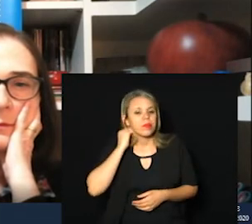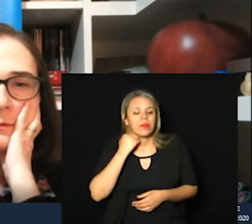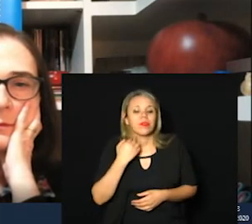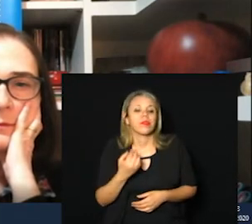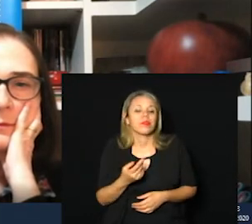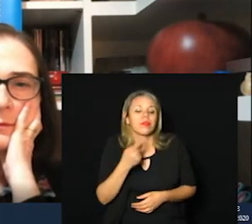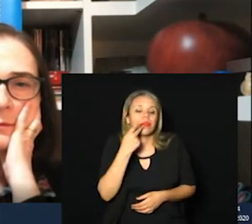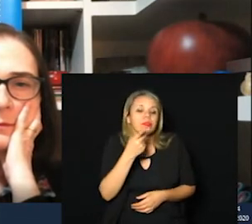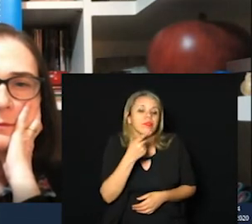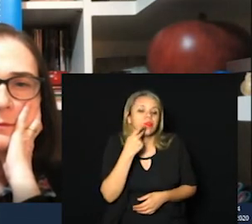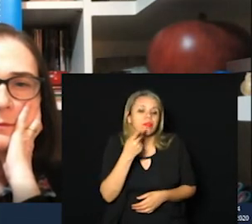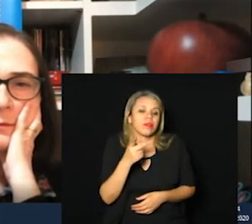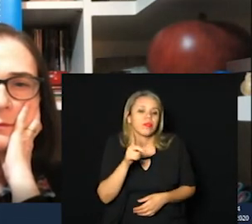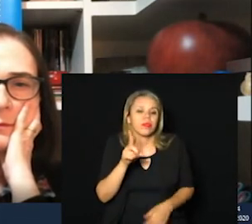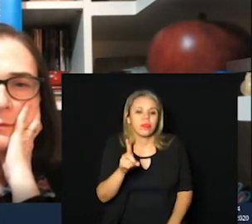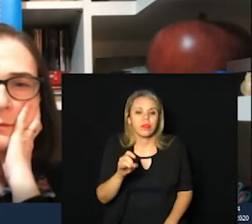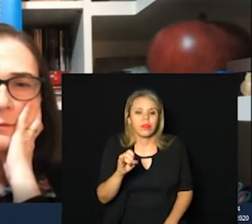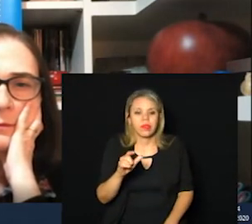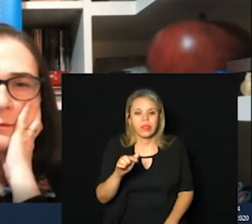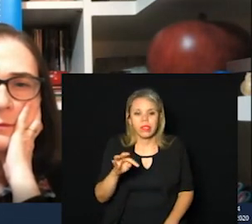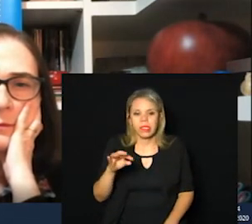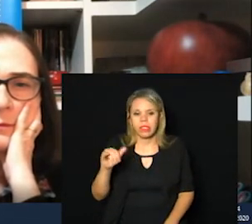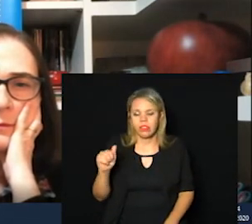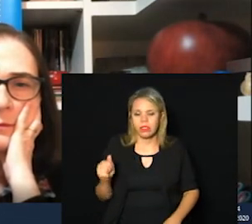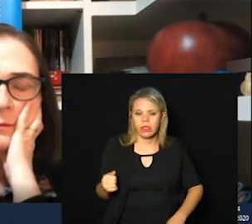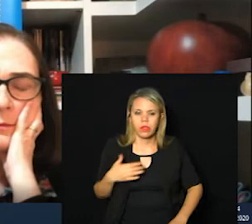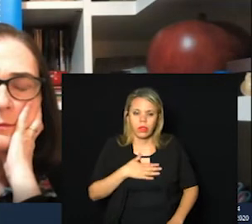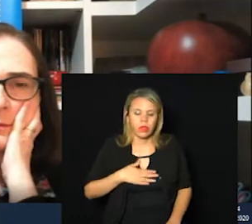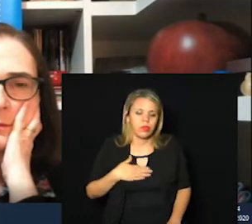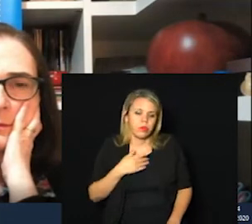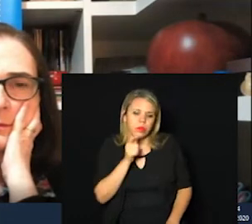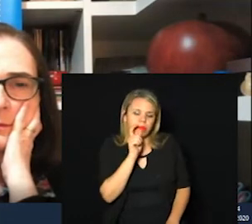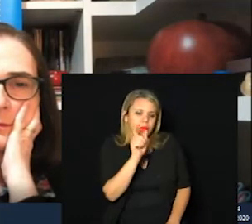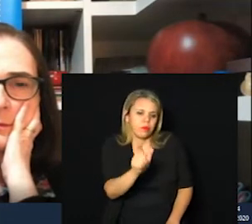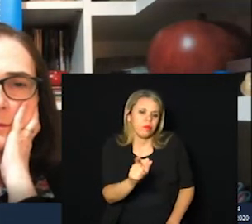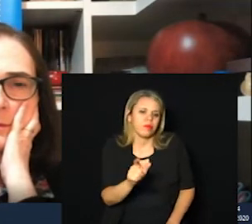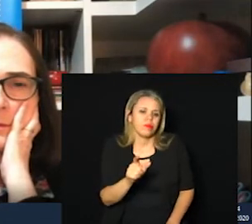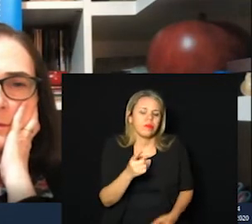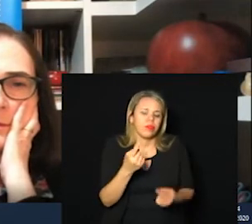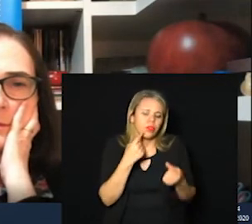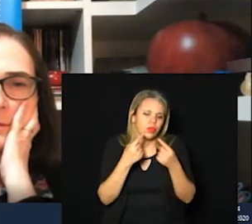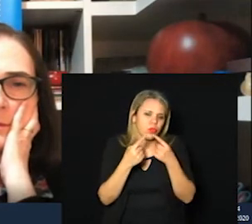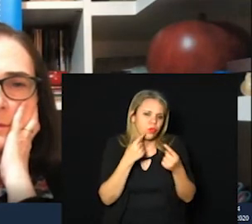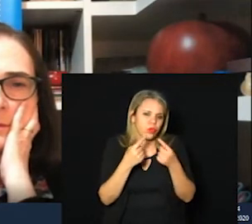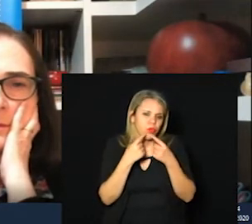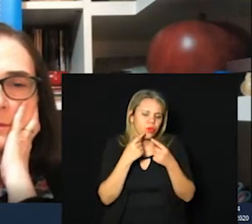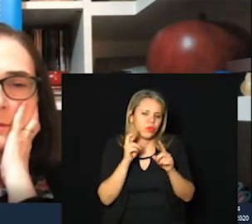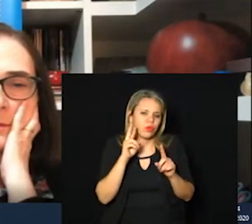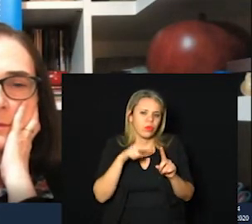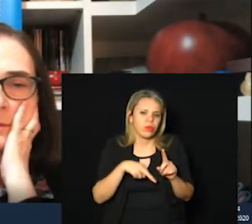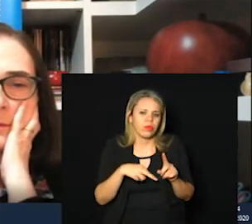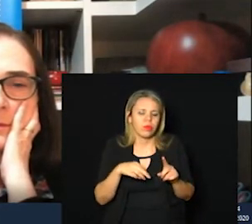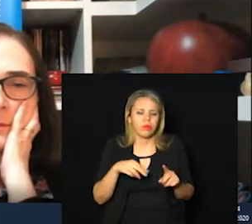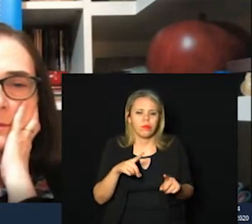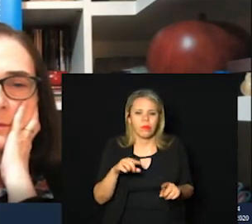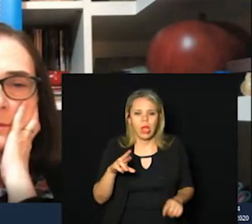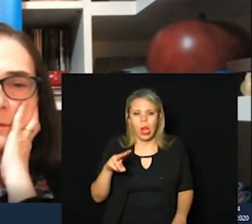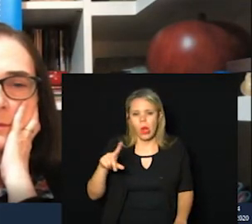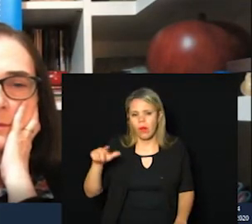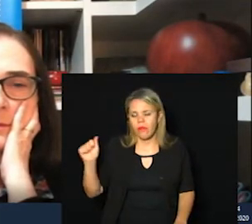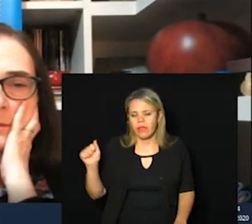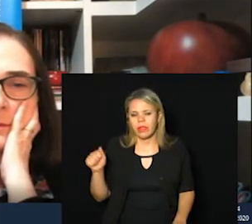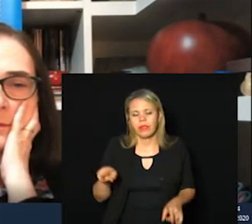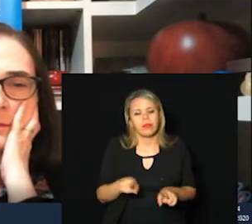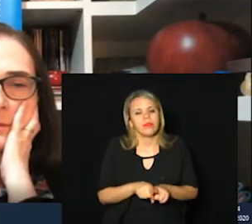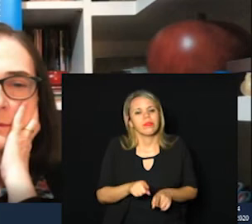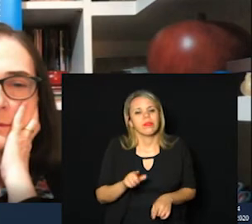falo da dialética, que o Léo falava para mim, que gostou muito da palavra, do diálogo, que foi muito referenciado pela Marlova também, e